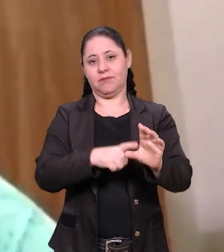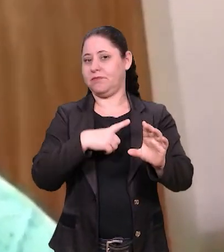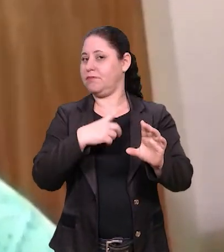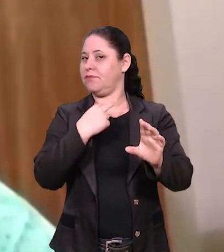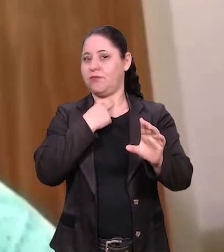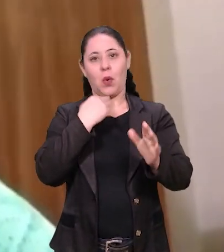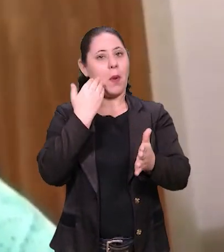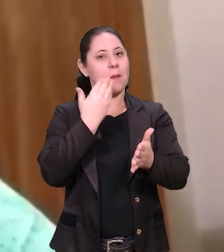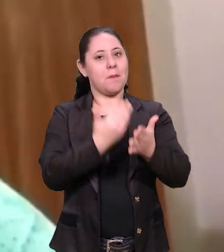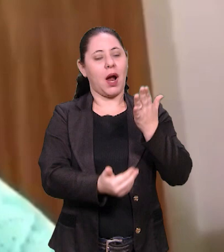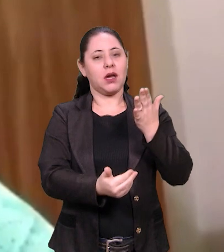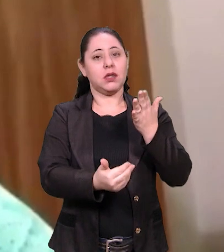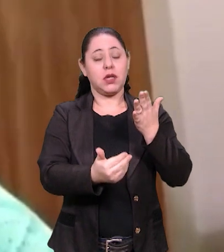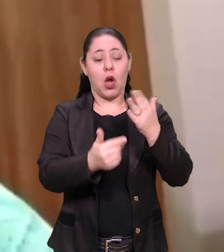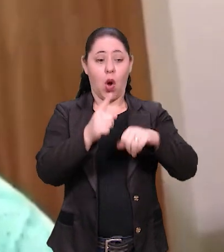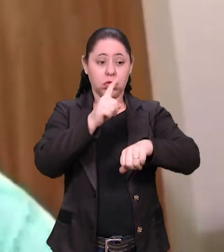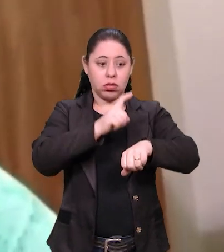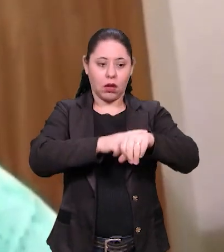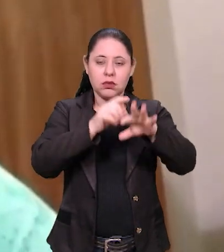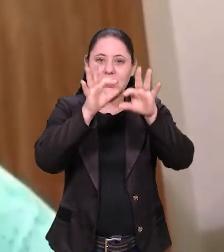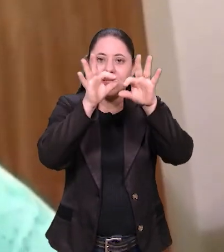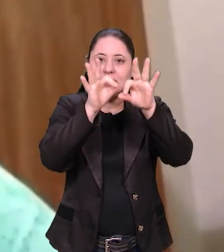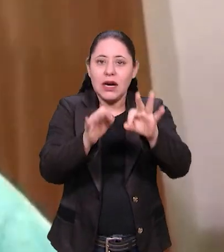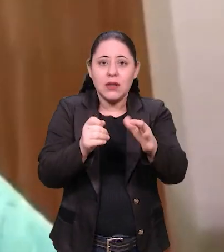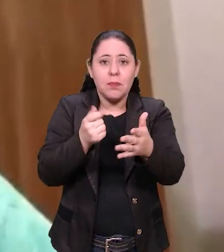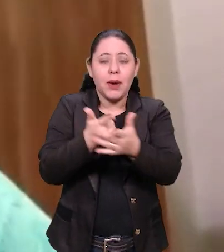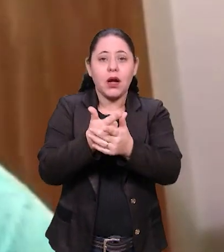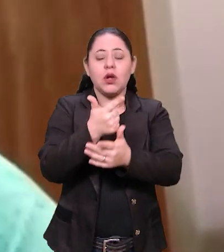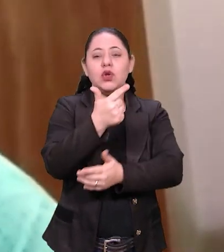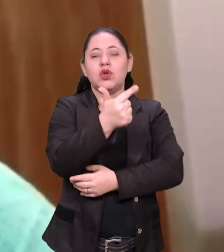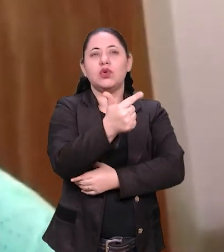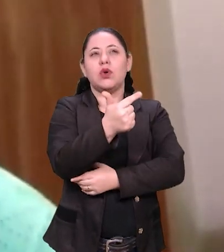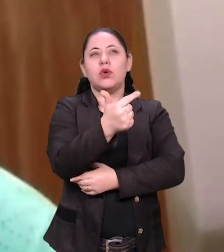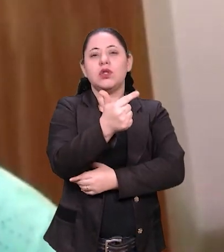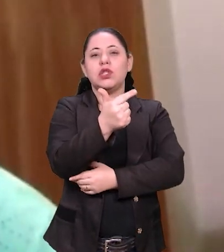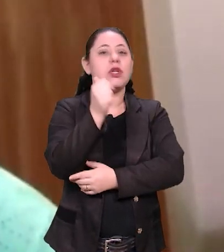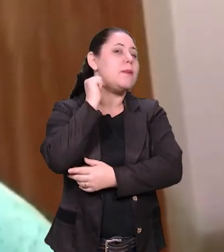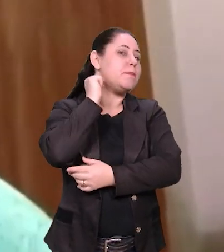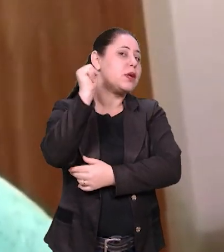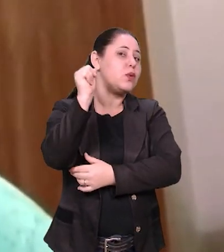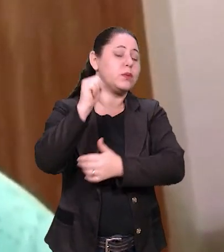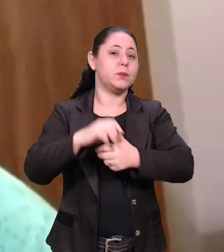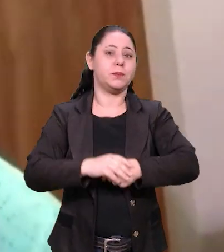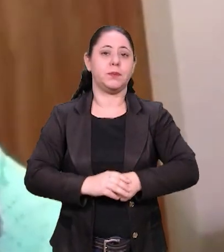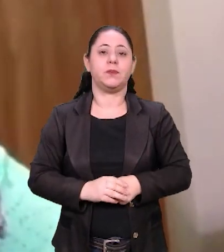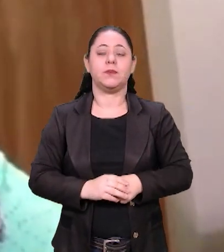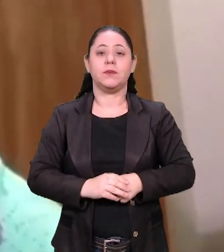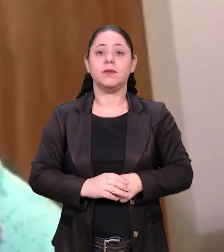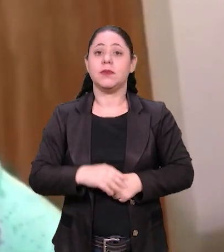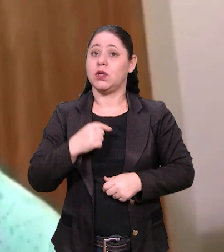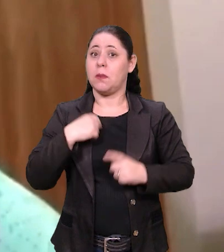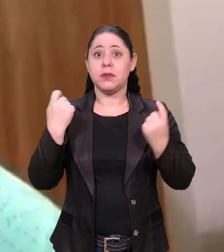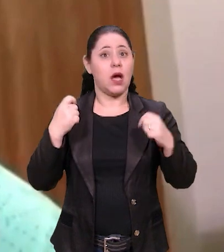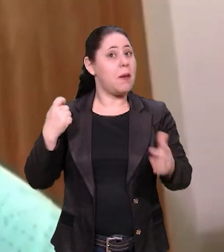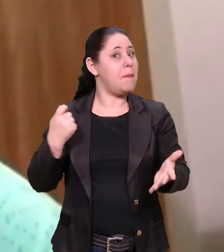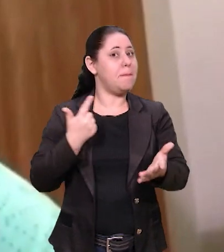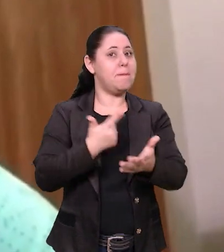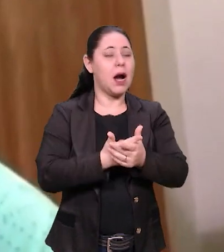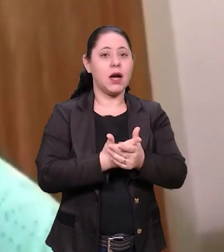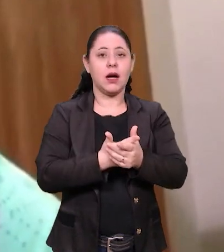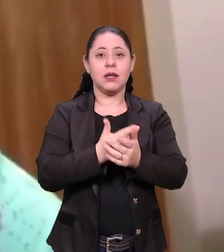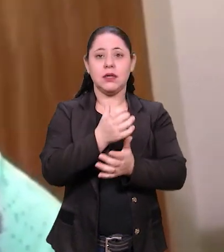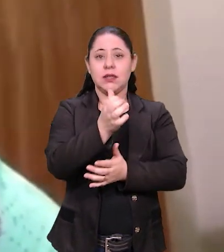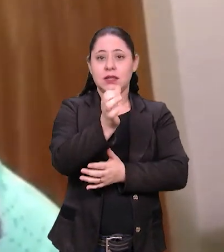data, né, que era 2 de abril. Então eu tinha que pagar um boleto de R$600 aquele